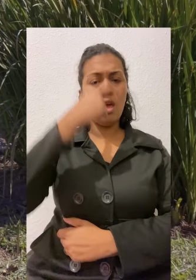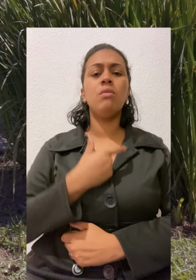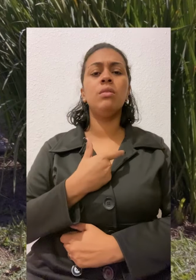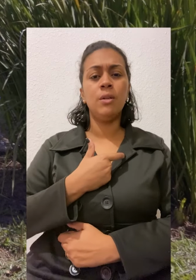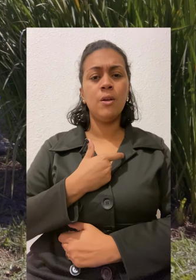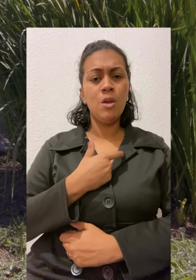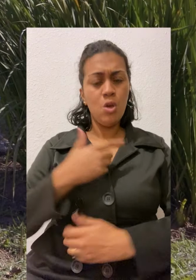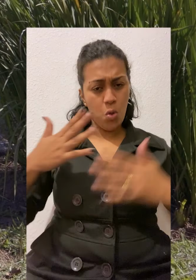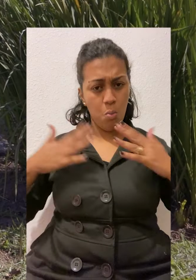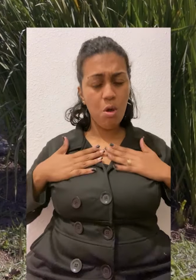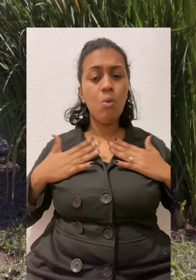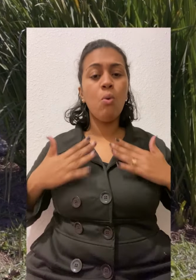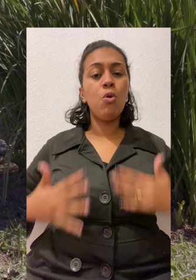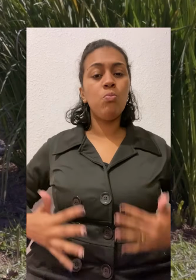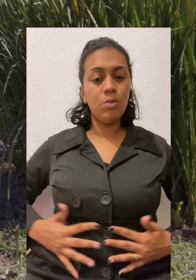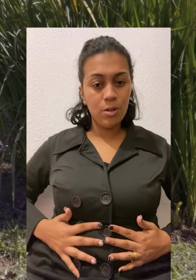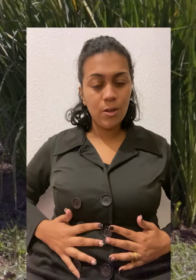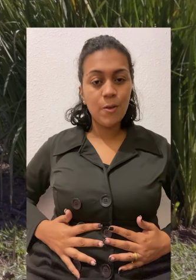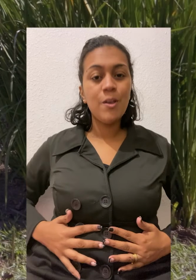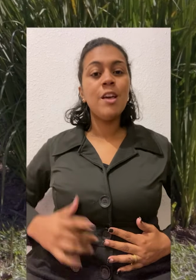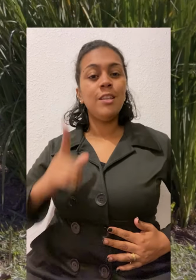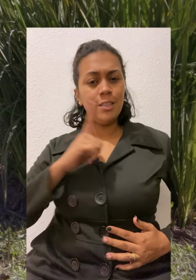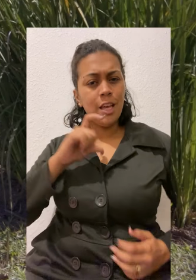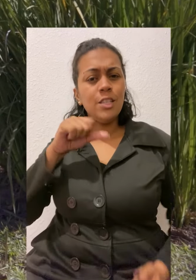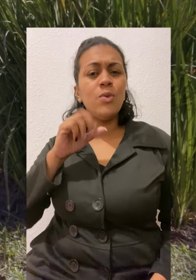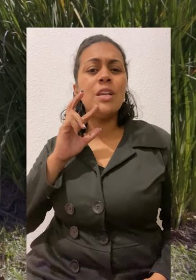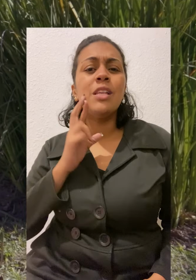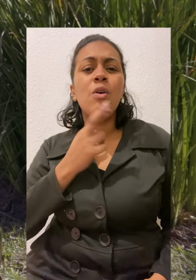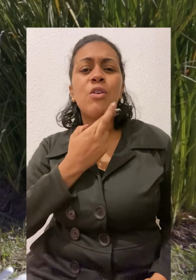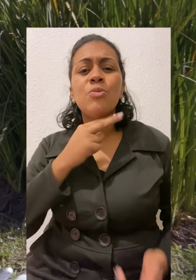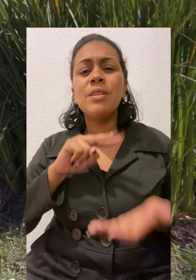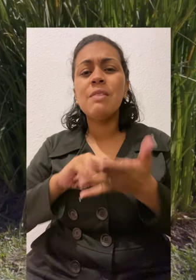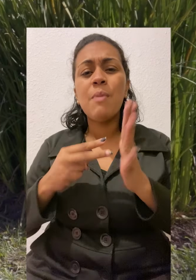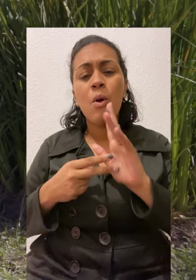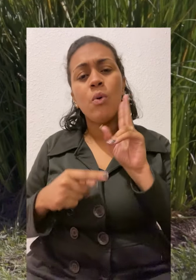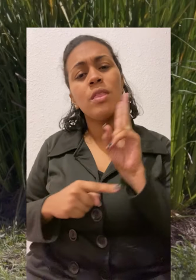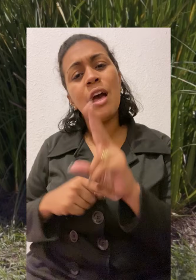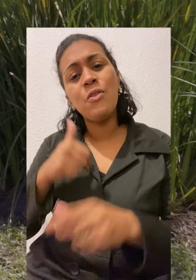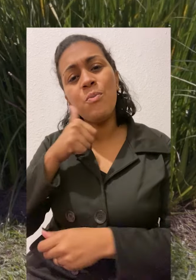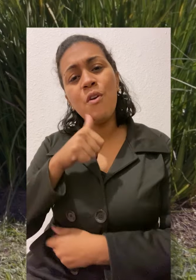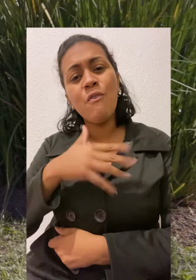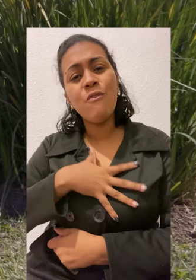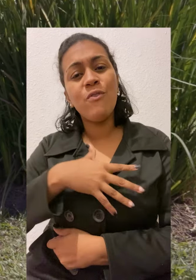agora em diante, eu e o meu corpo, restaurante.